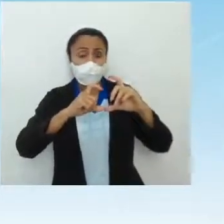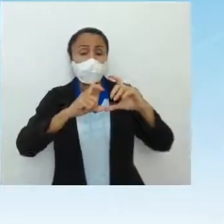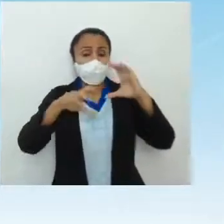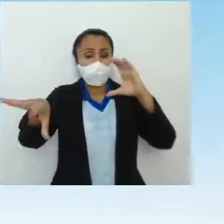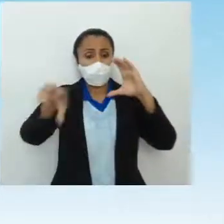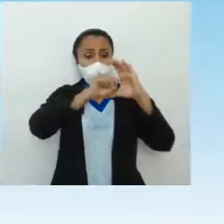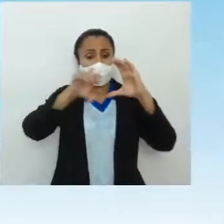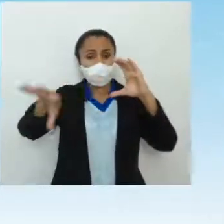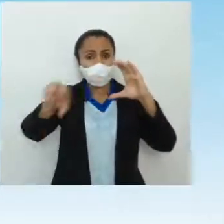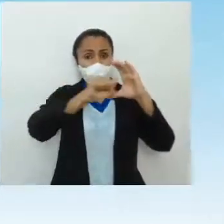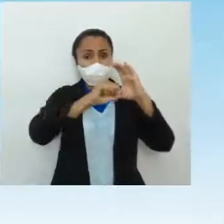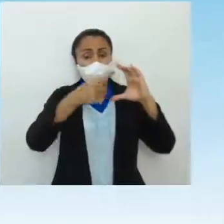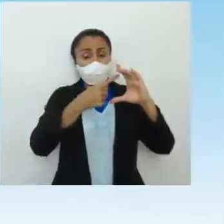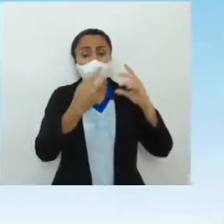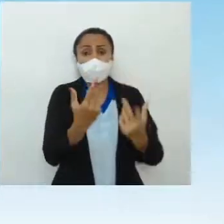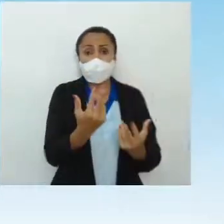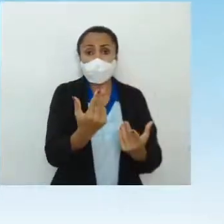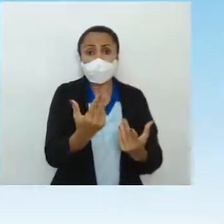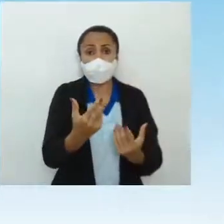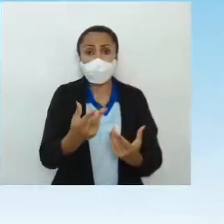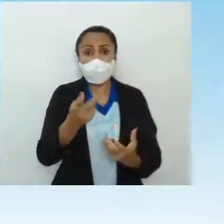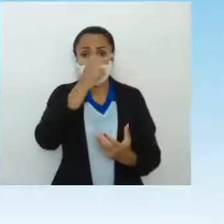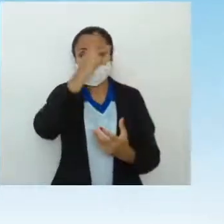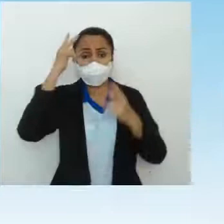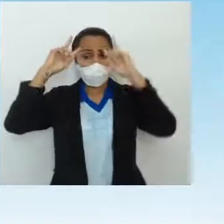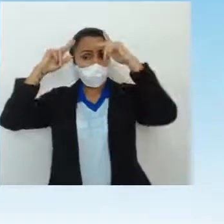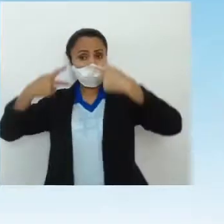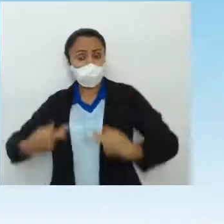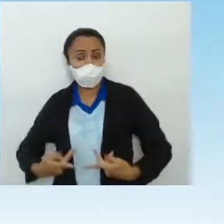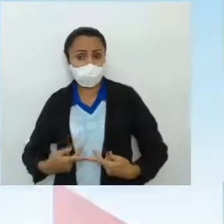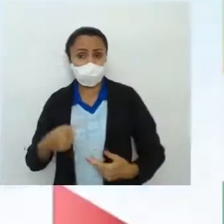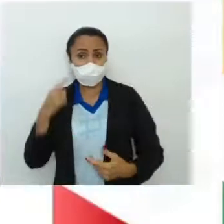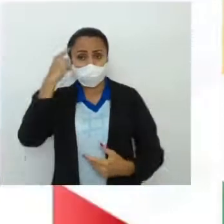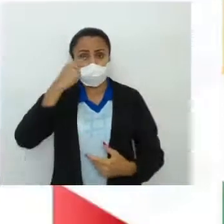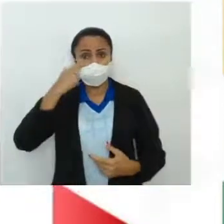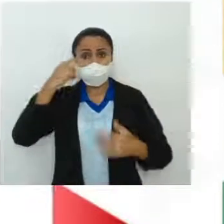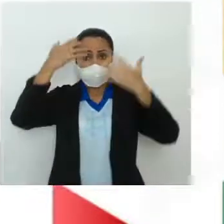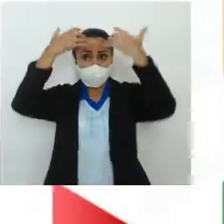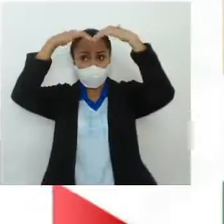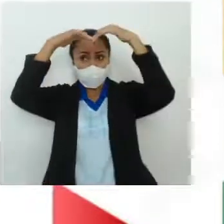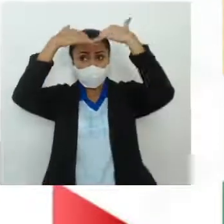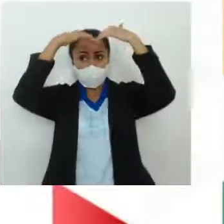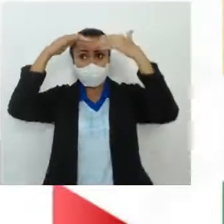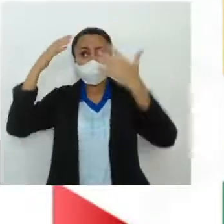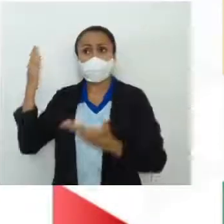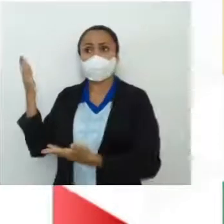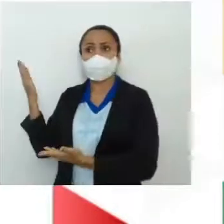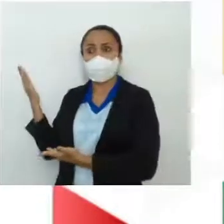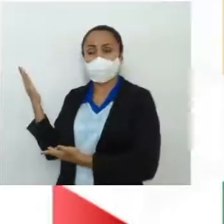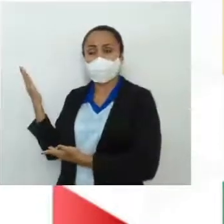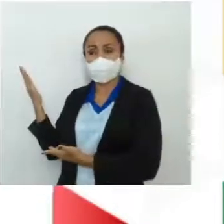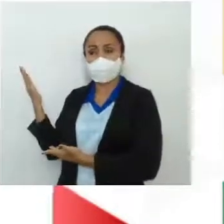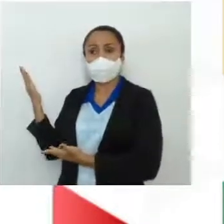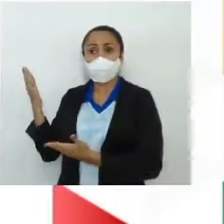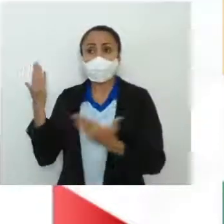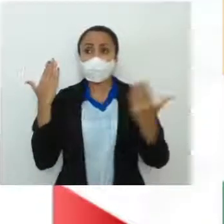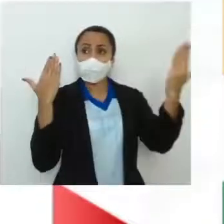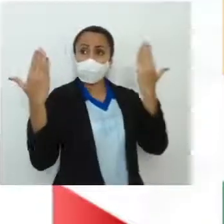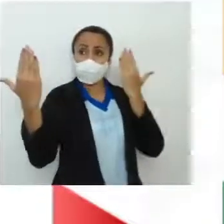ao cérebro no ser humano. E aí a gente tem essa imagem bem legal para a gente poder fazer